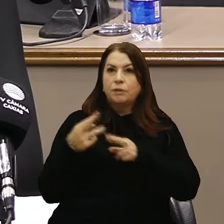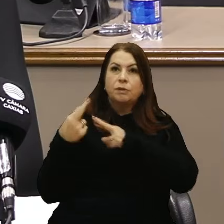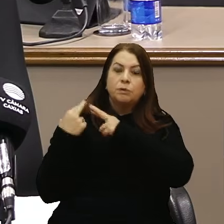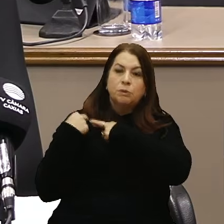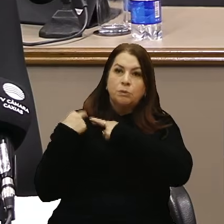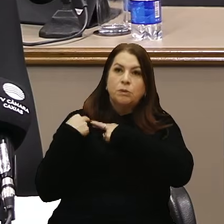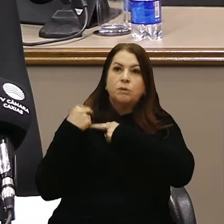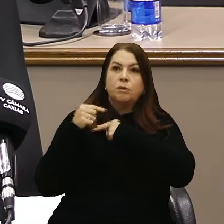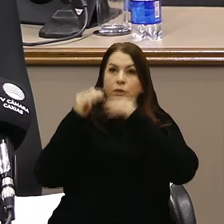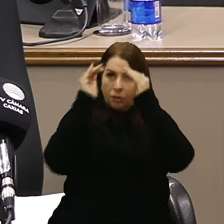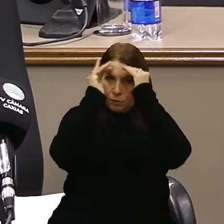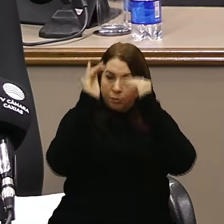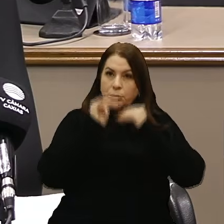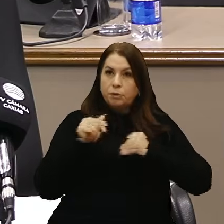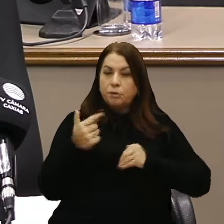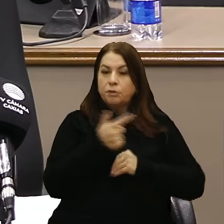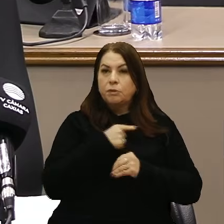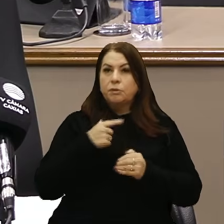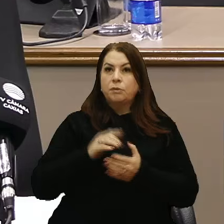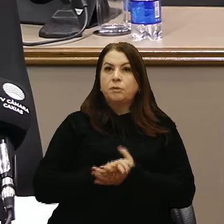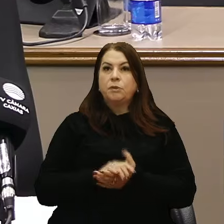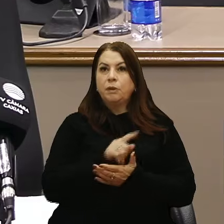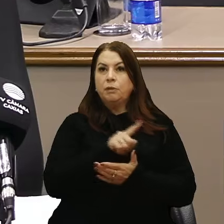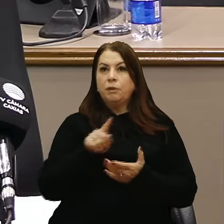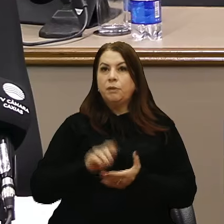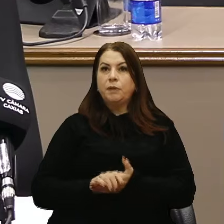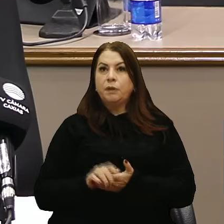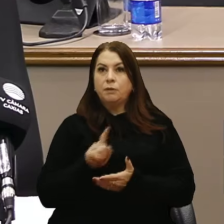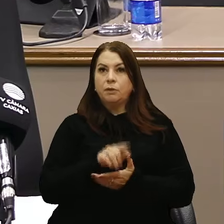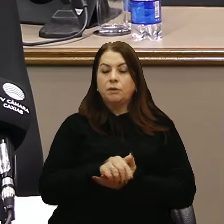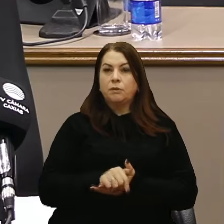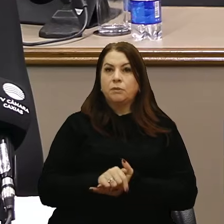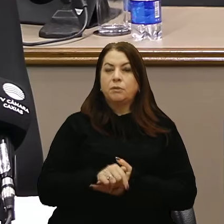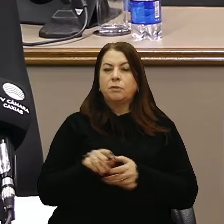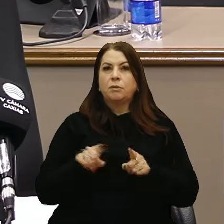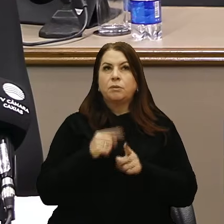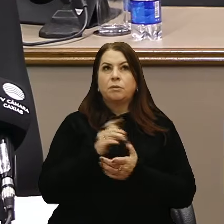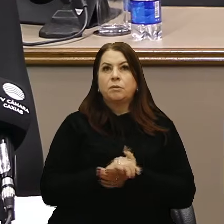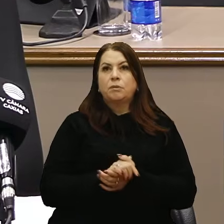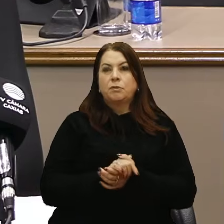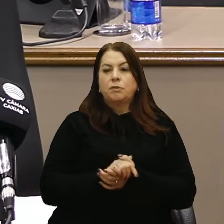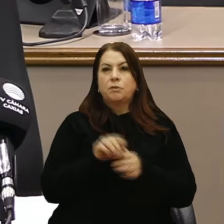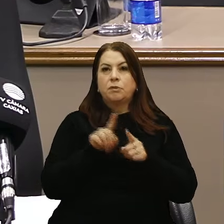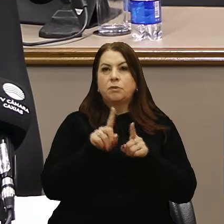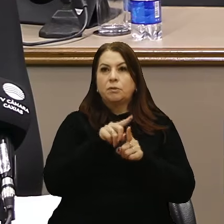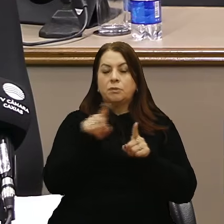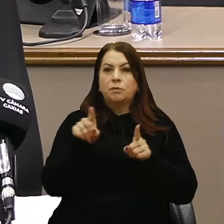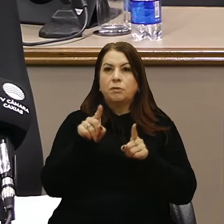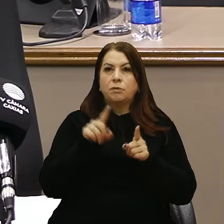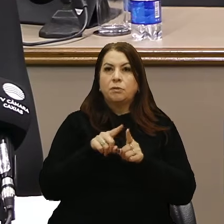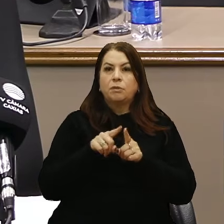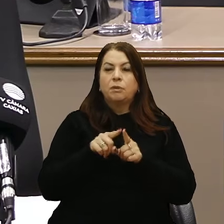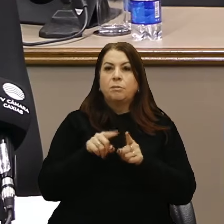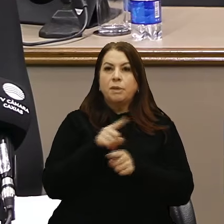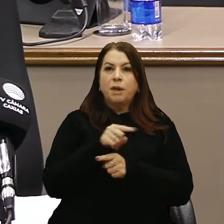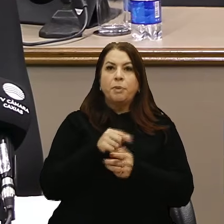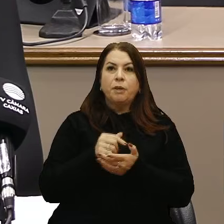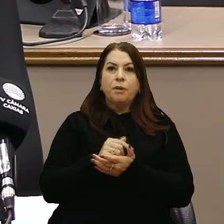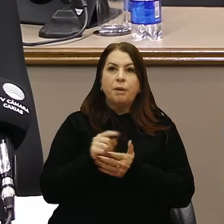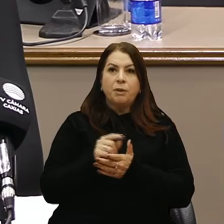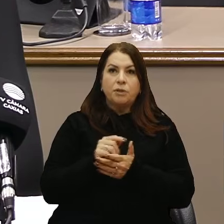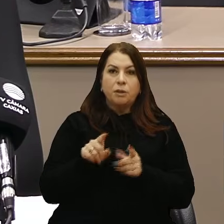e respeito com que tu tens quando tu vens aqui conversar com o nosso pessoal. Eu te devo desculpas por um momento que tu veio